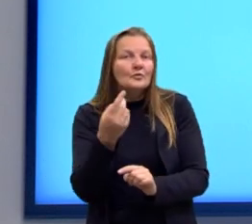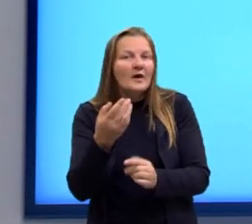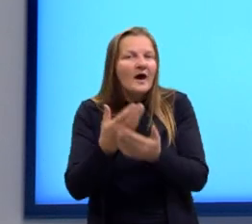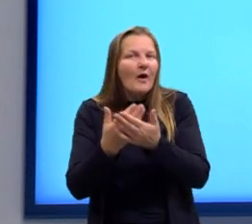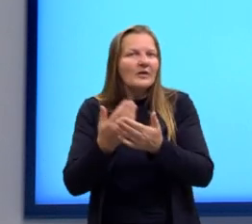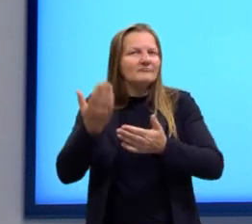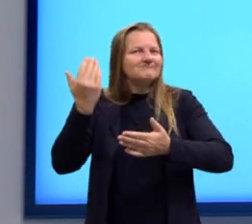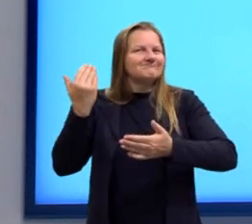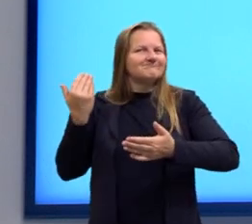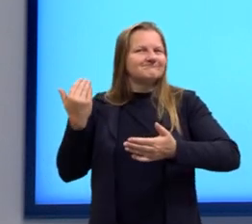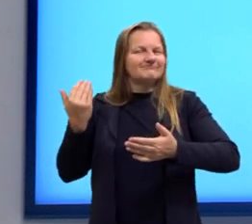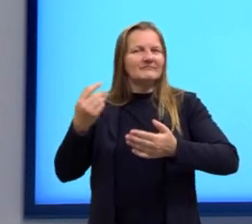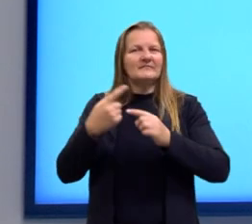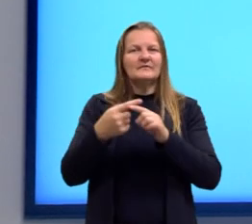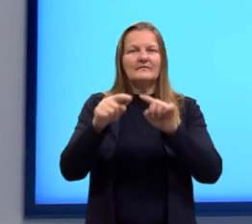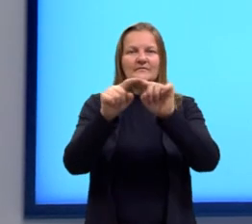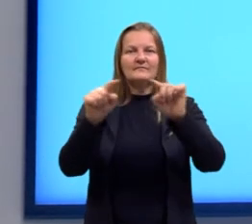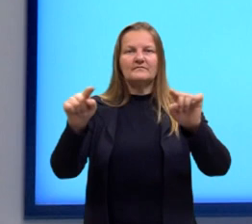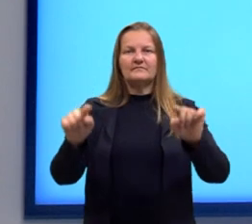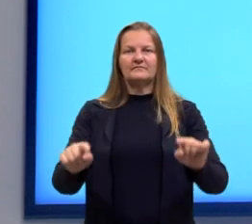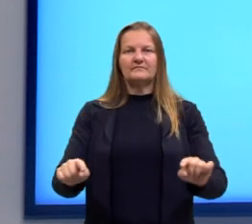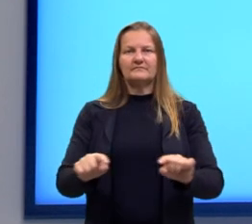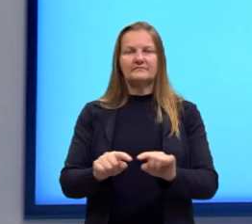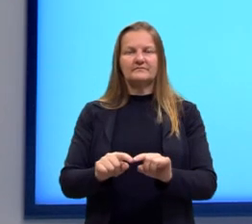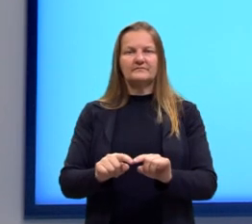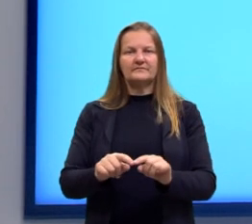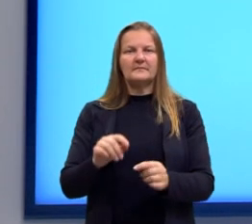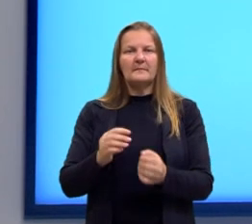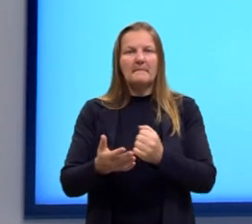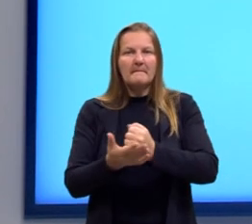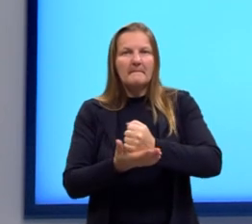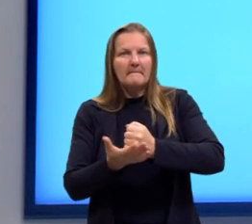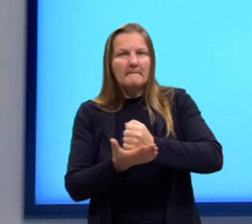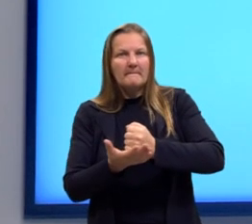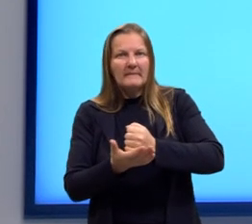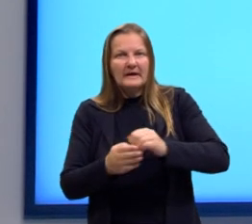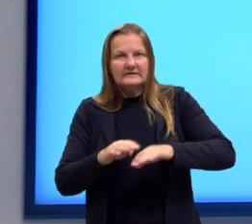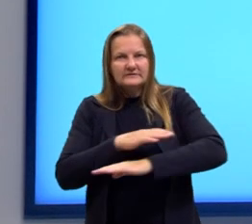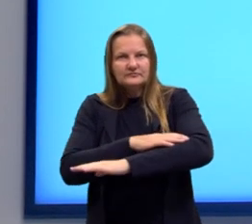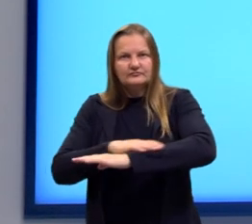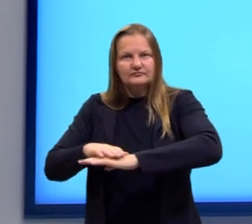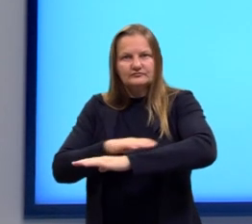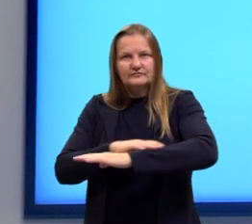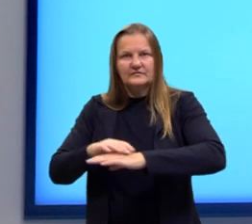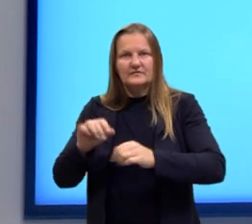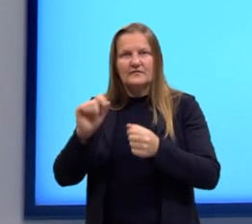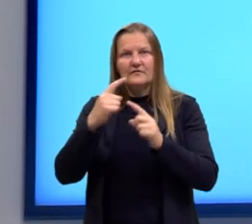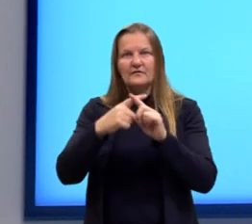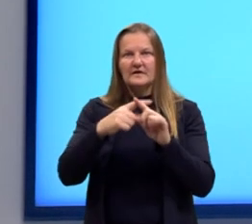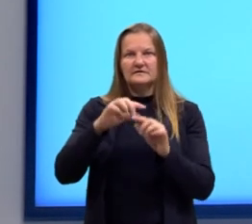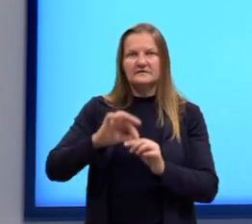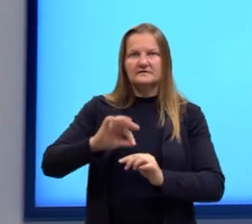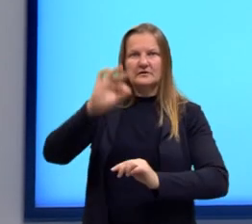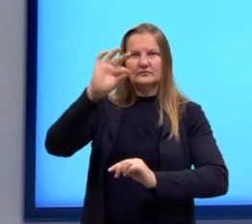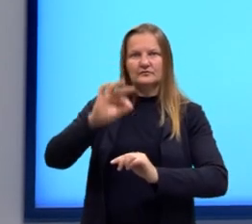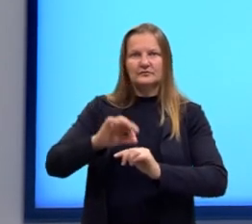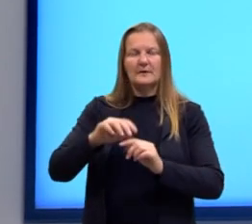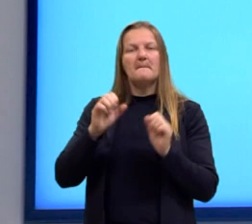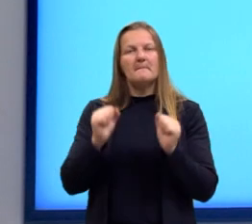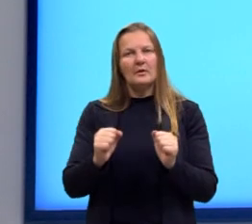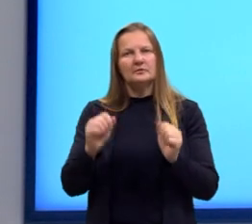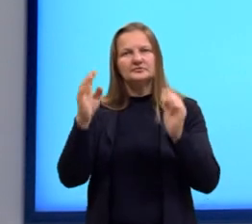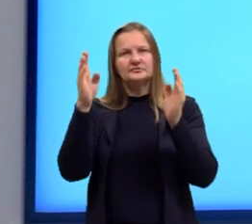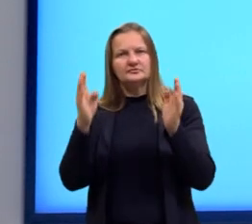na aula anterior que a área de um quadrado que seria base vezes altura pode ser representada por lado vezes